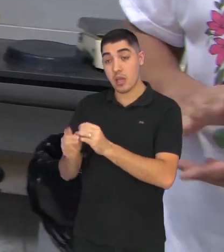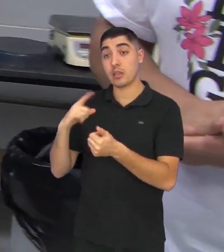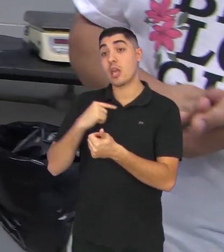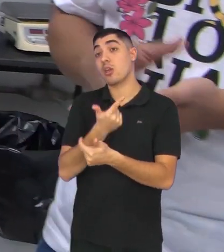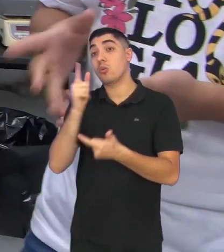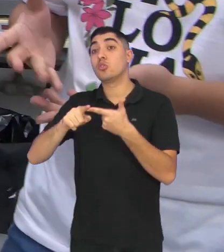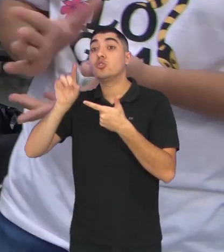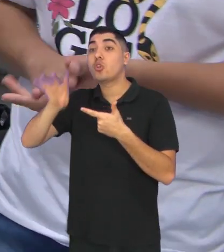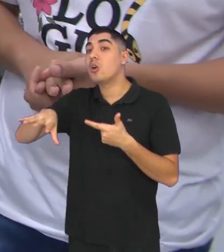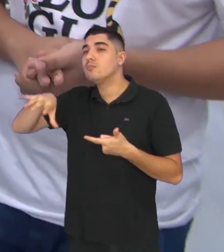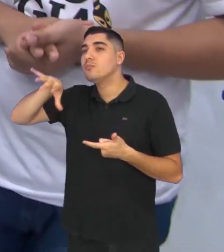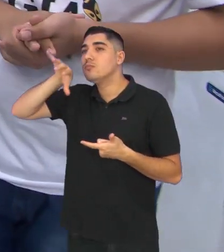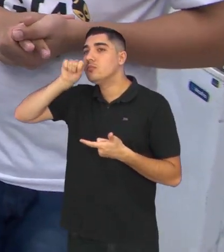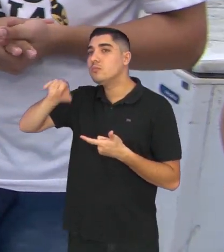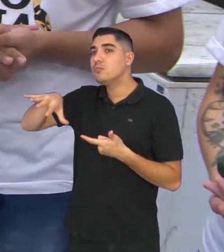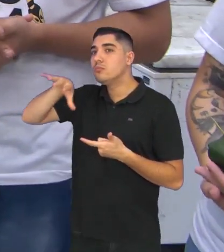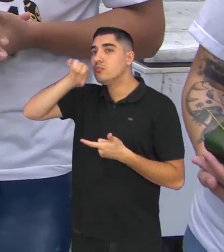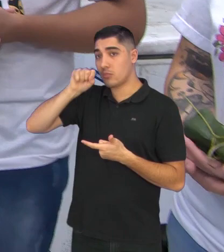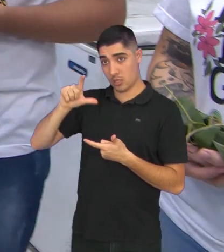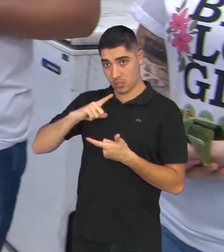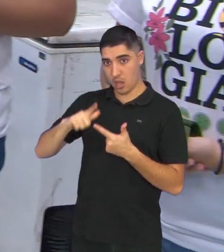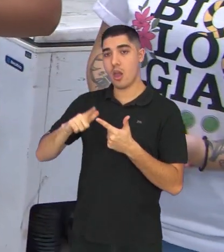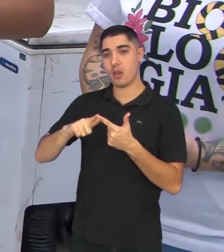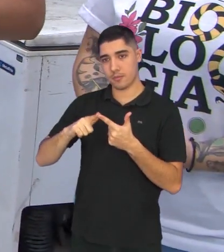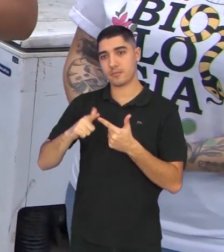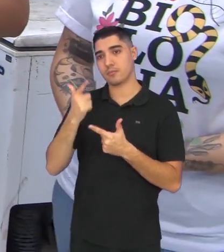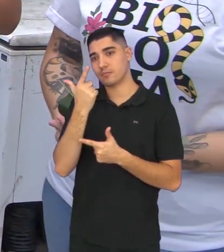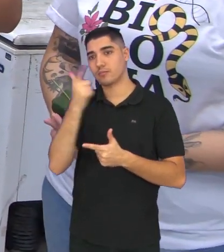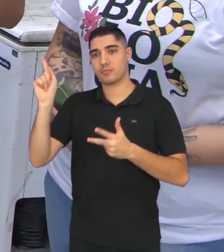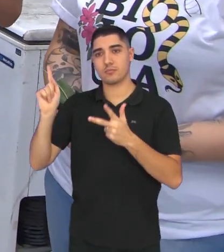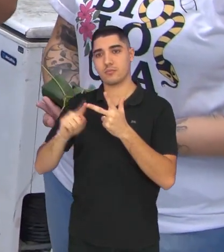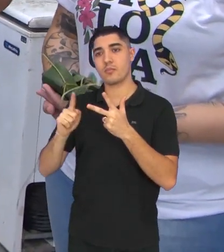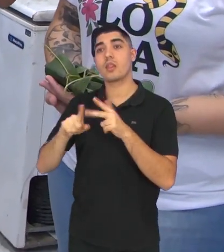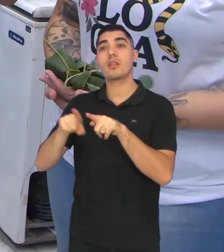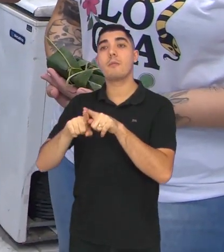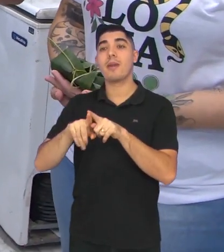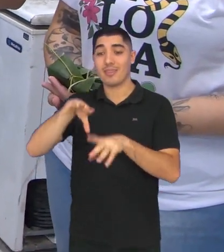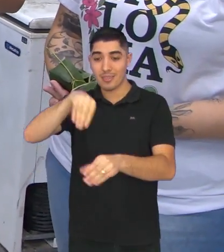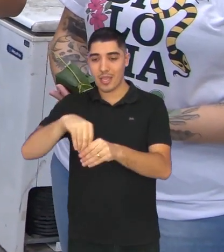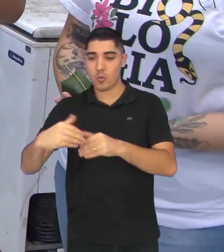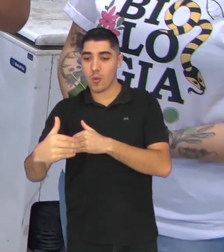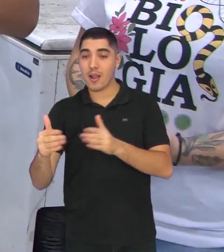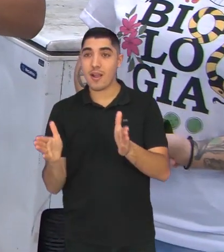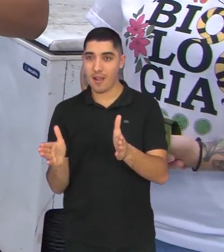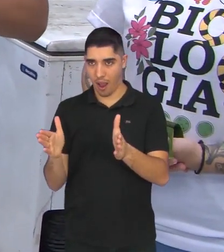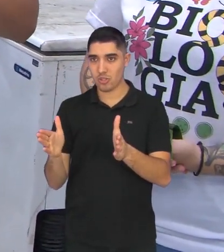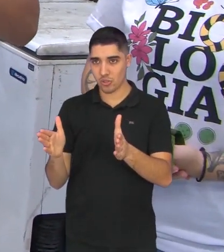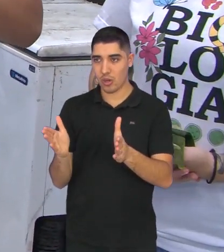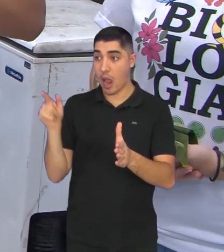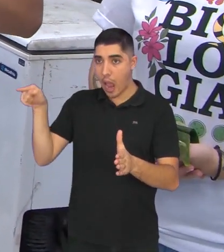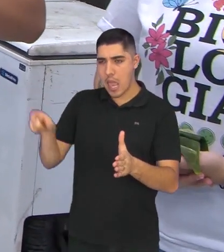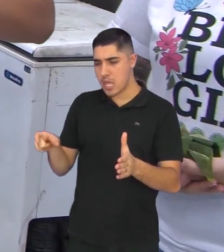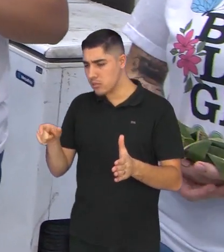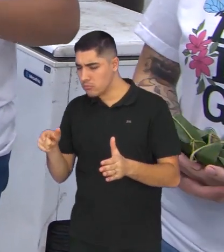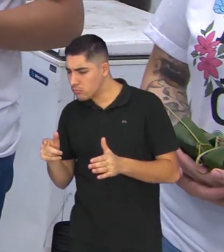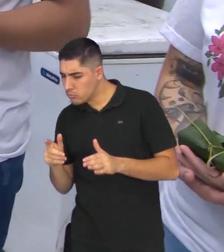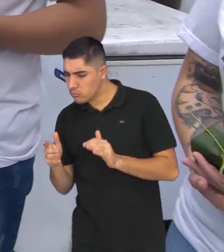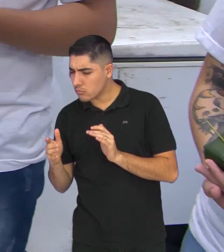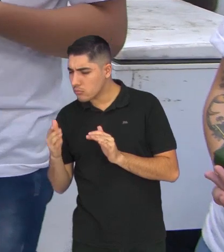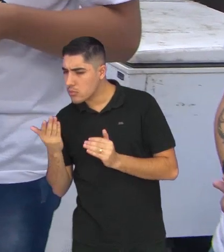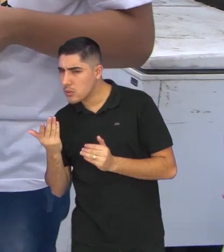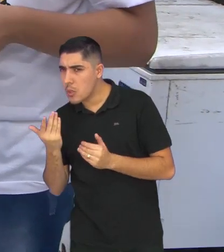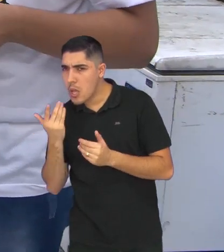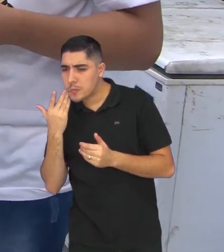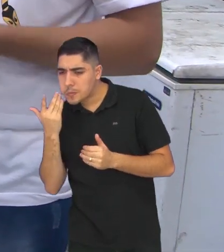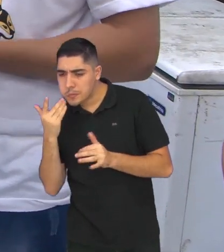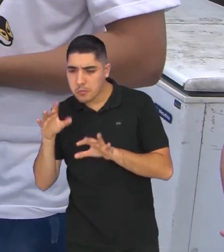exemplo, com aroma, tem uns que a gente coloca em caixa também, com feno, para ele procurar ali.